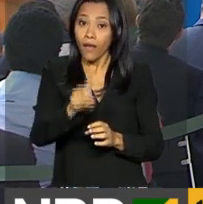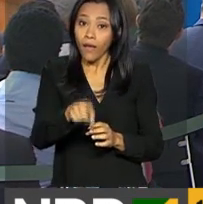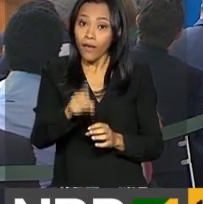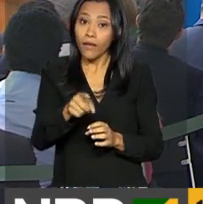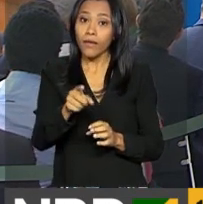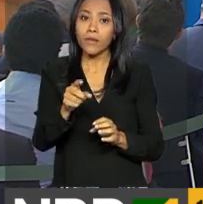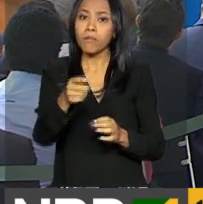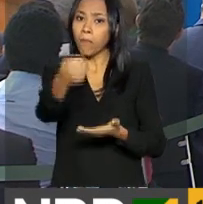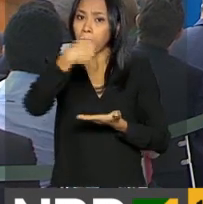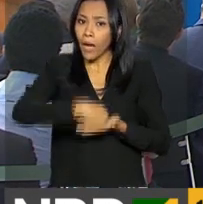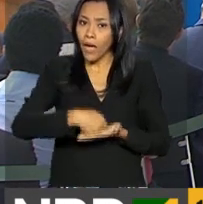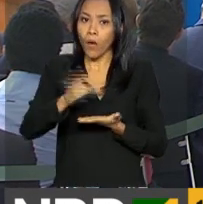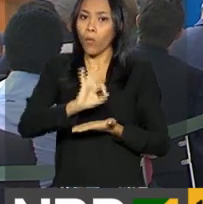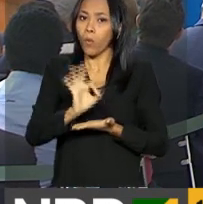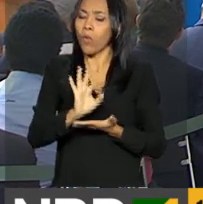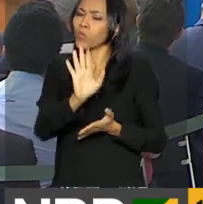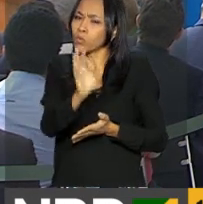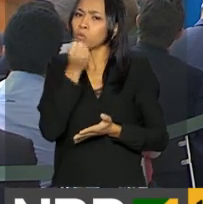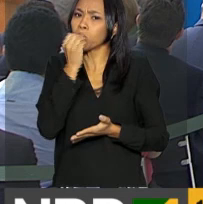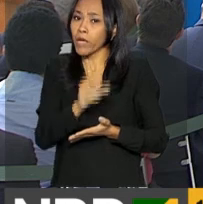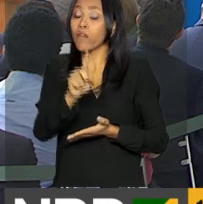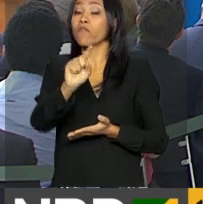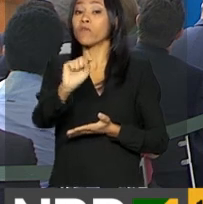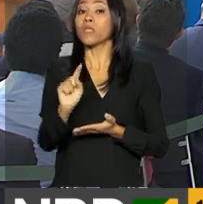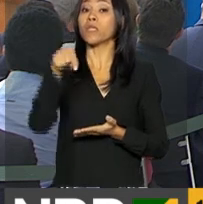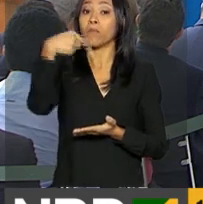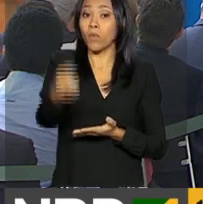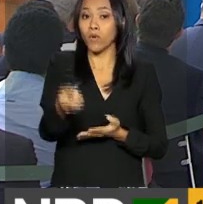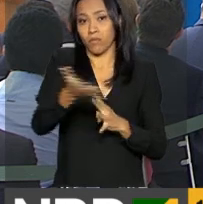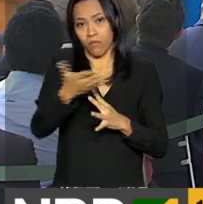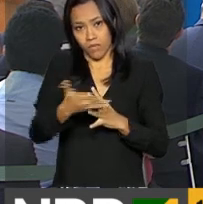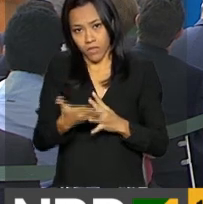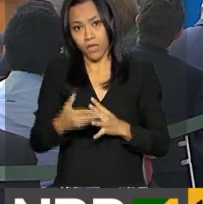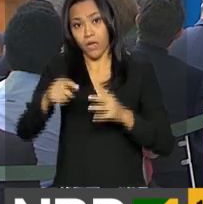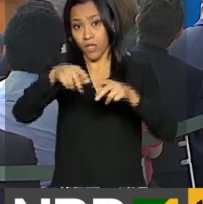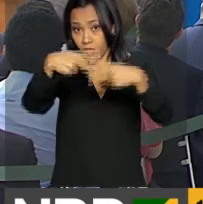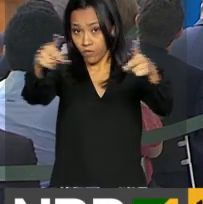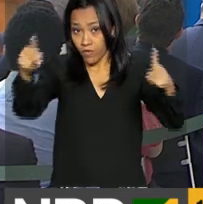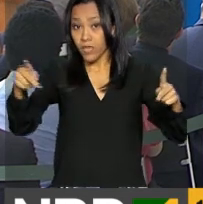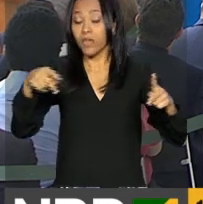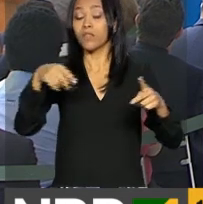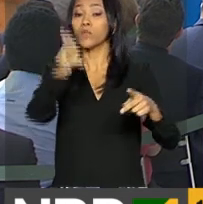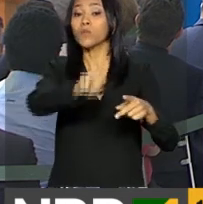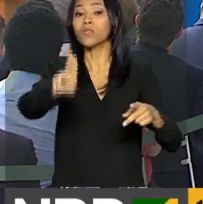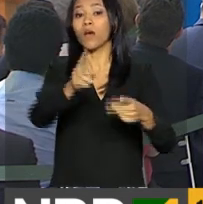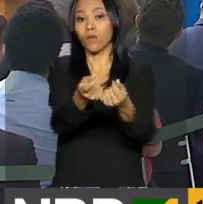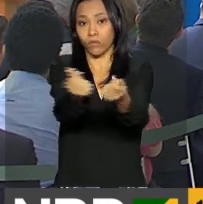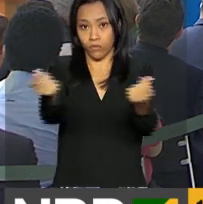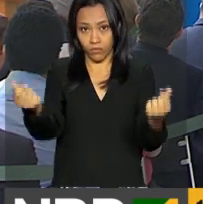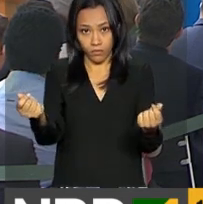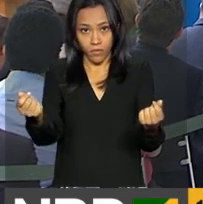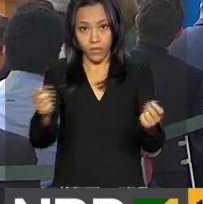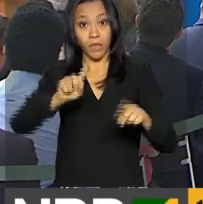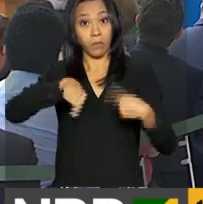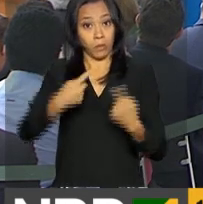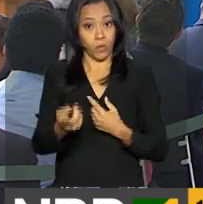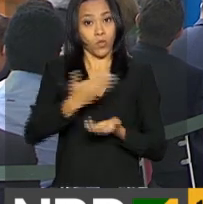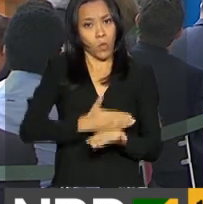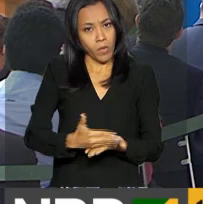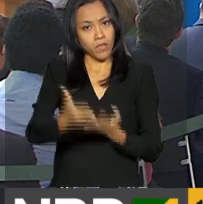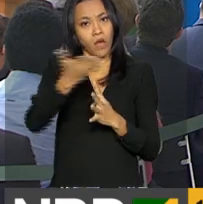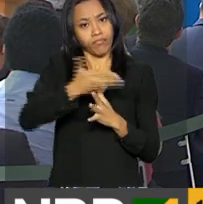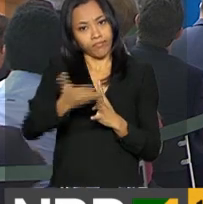próprio município. Esta é uma homenagem ao princípio federativo que nós estamos aqui mencionando. No caso